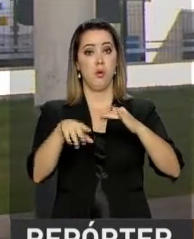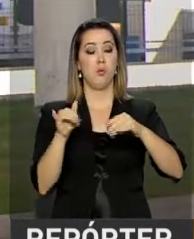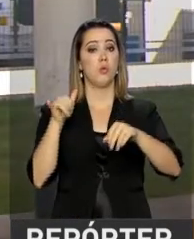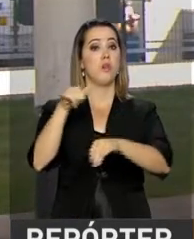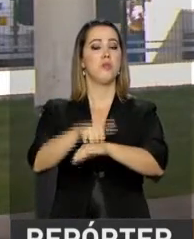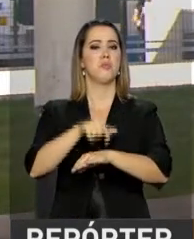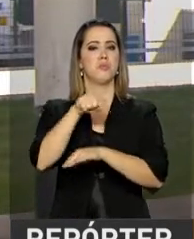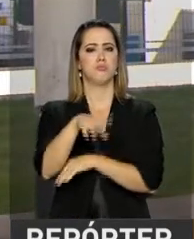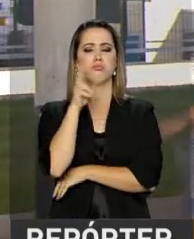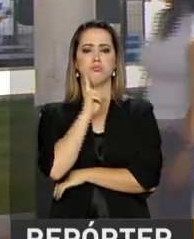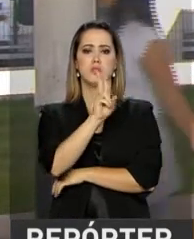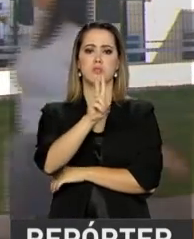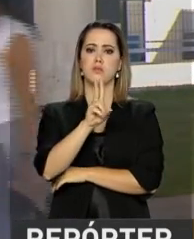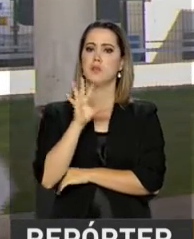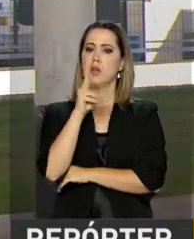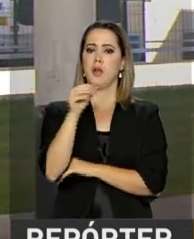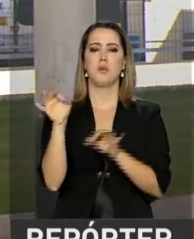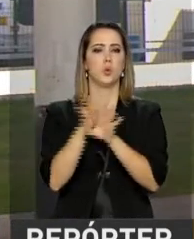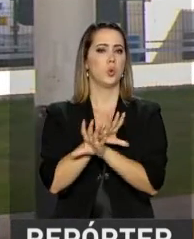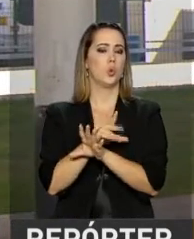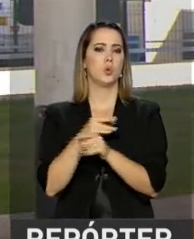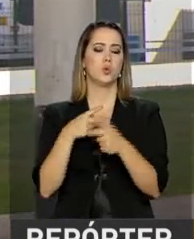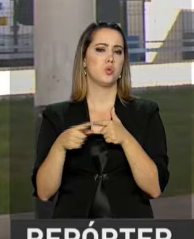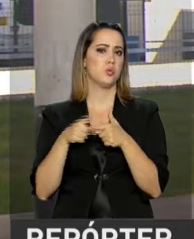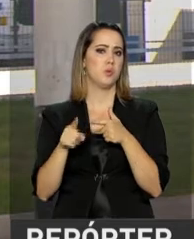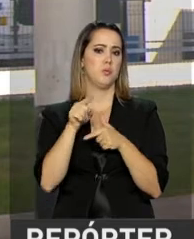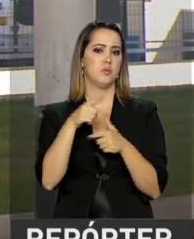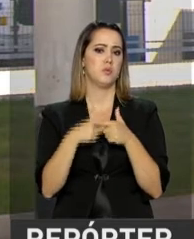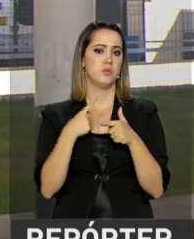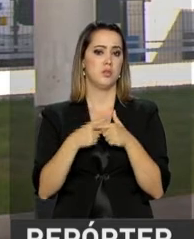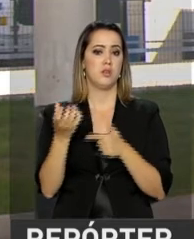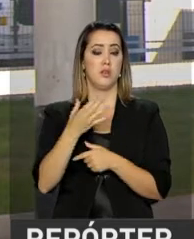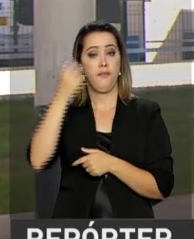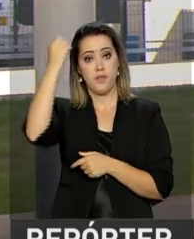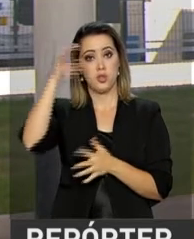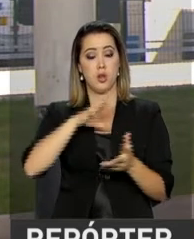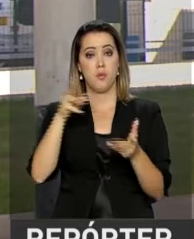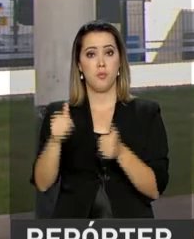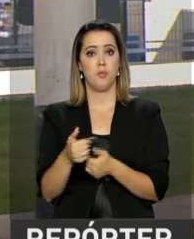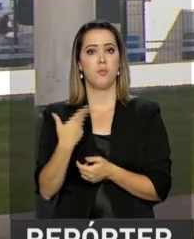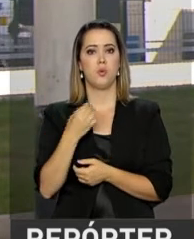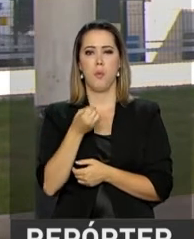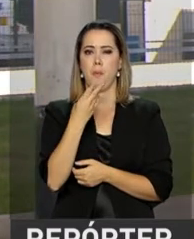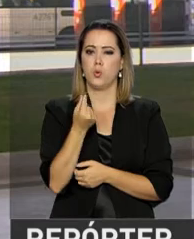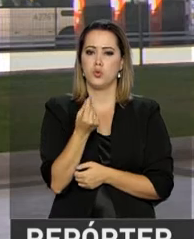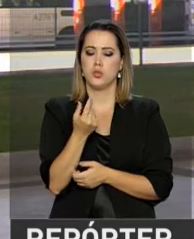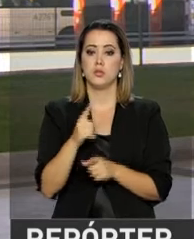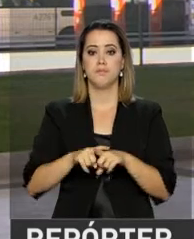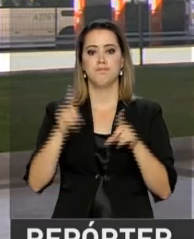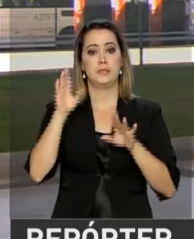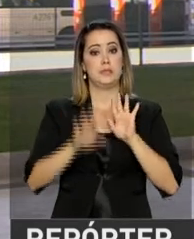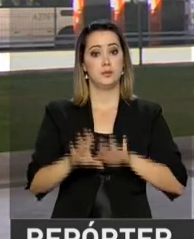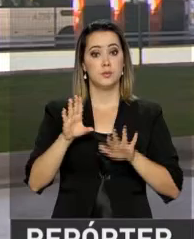janeiro parece a solução para todos os problemas afinal quem não quer viajar o mundo e ganhar um bom dinheiro mas